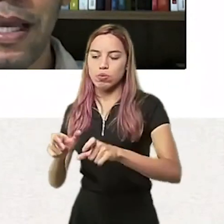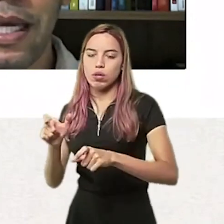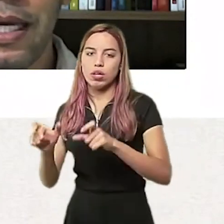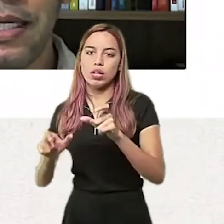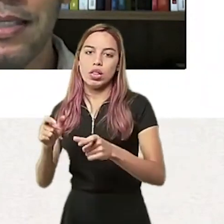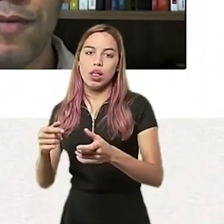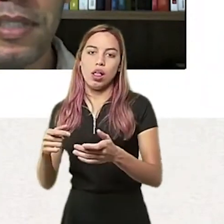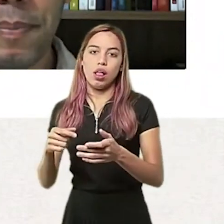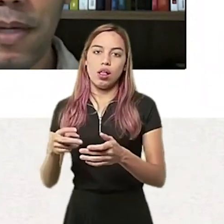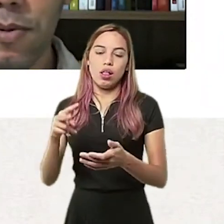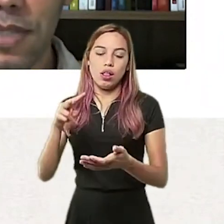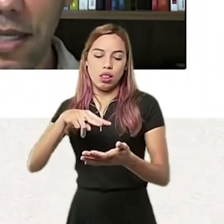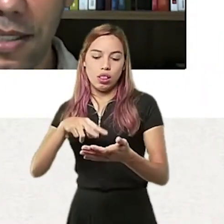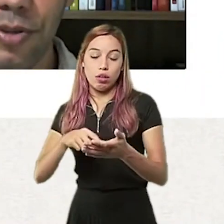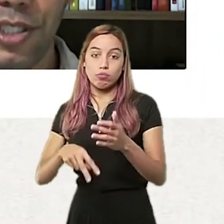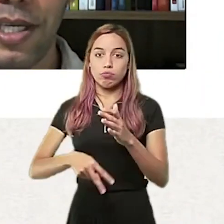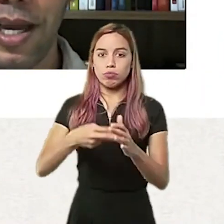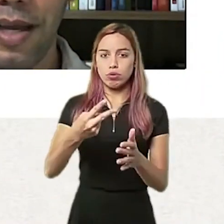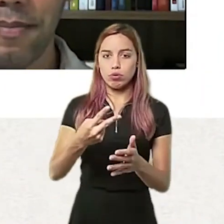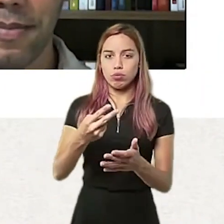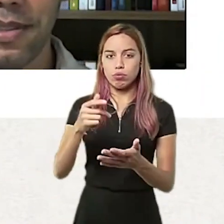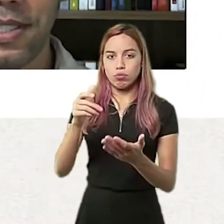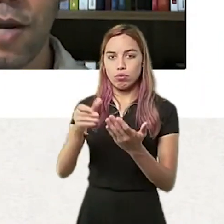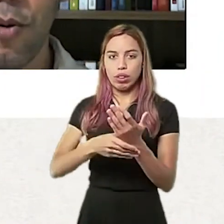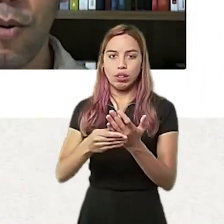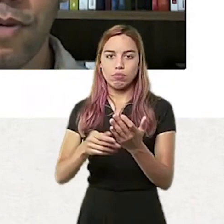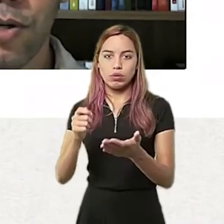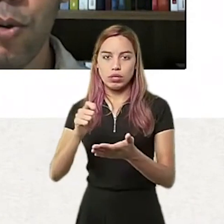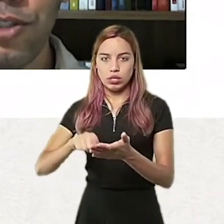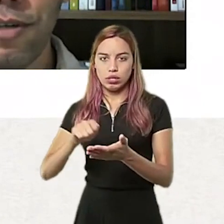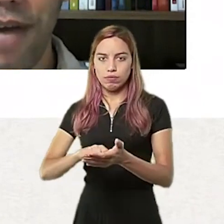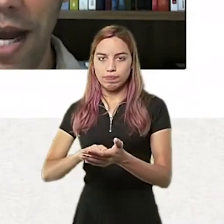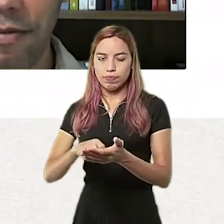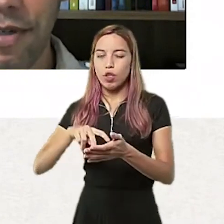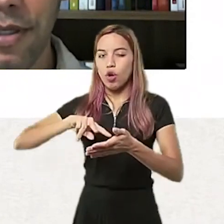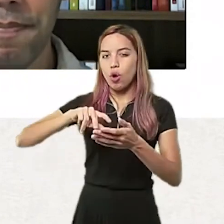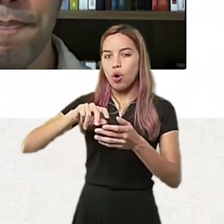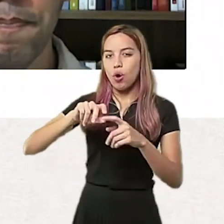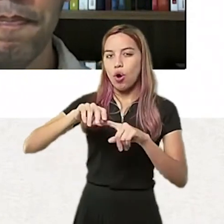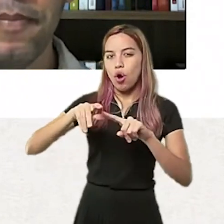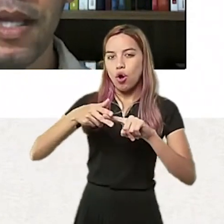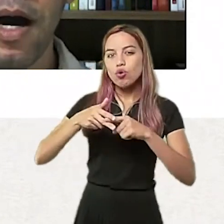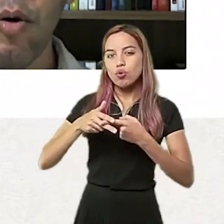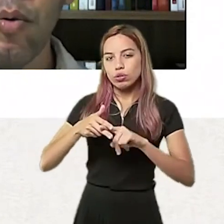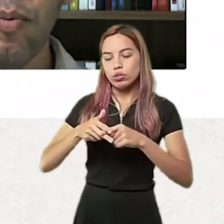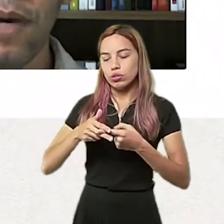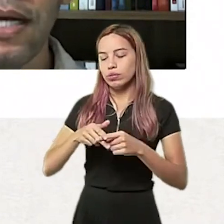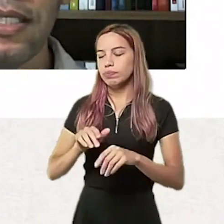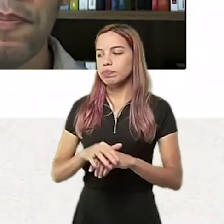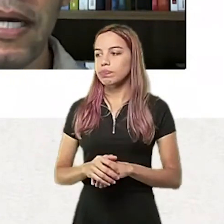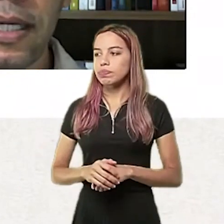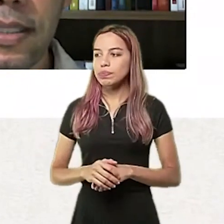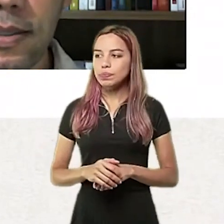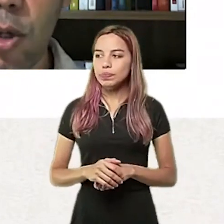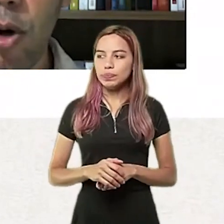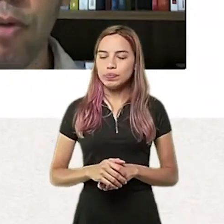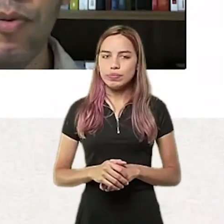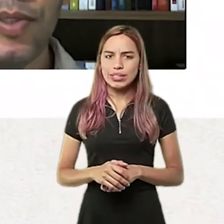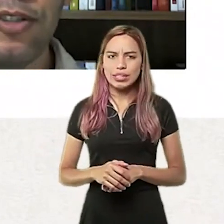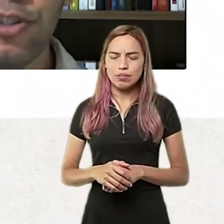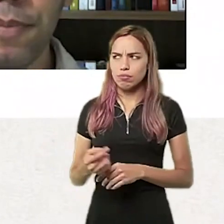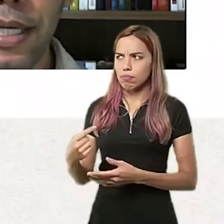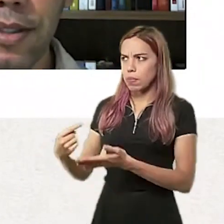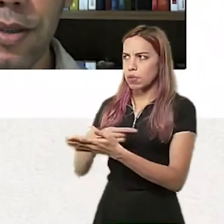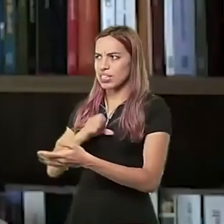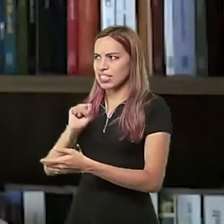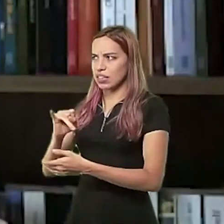encontrado. E se você me perguntar se eu cultivava alguma esperança ou